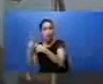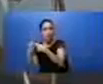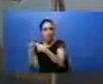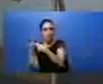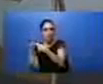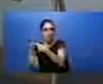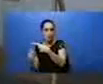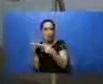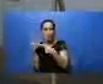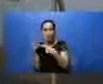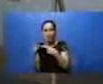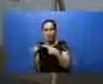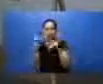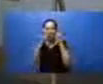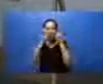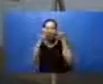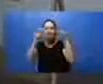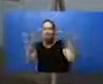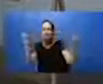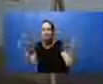aqui bonitinho.